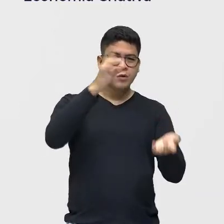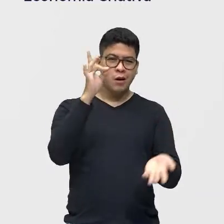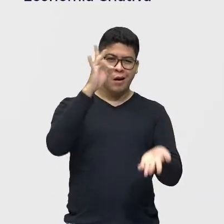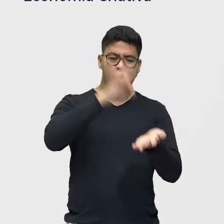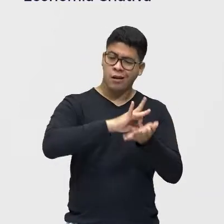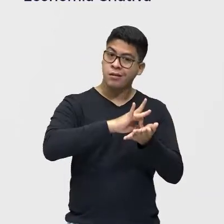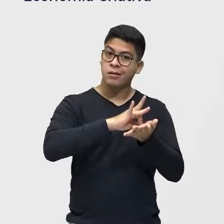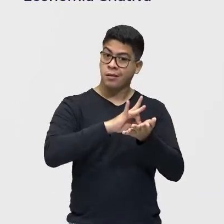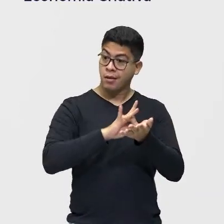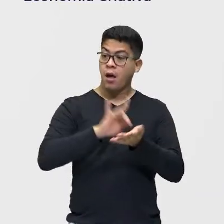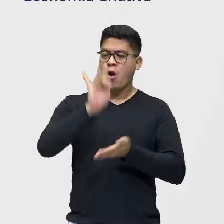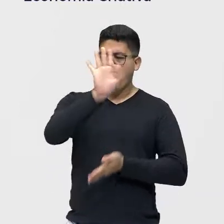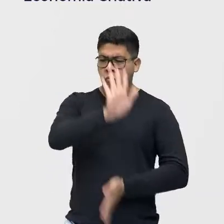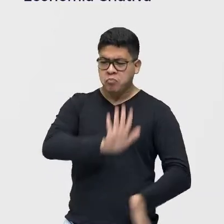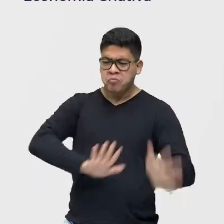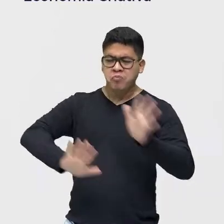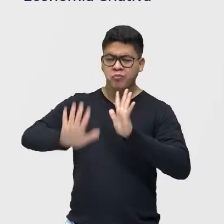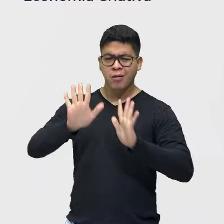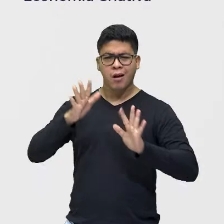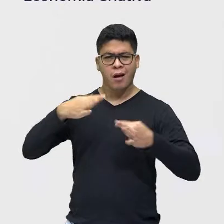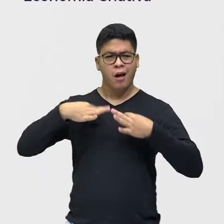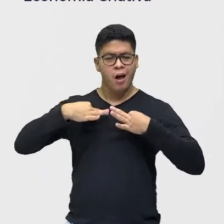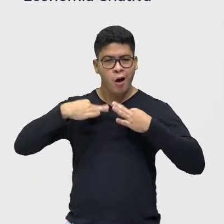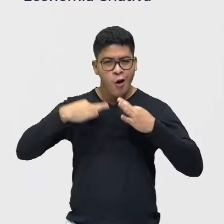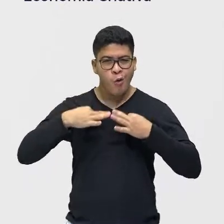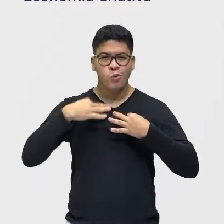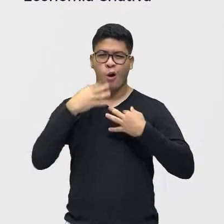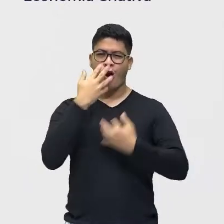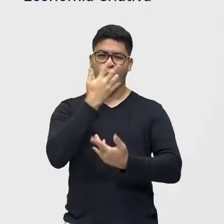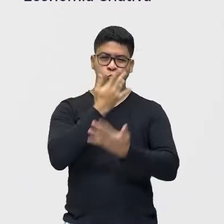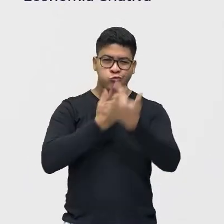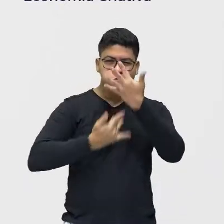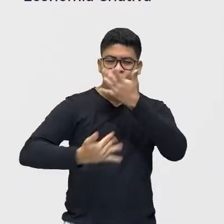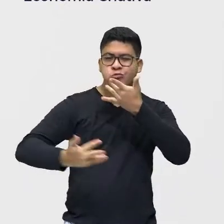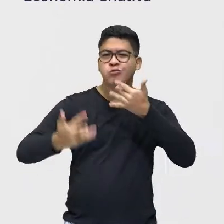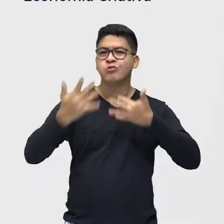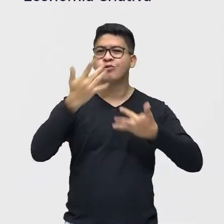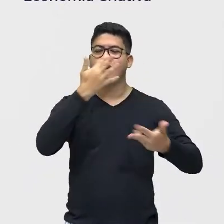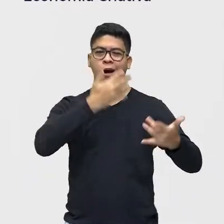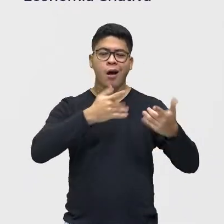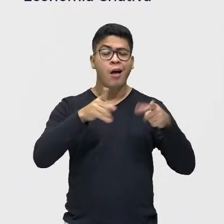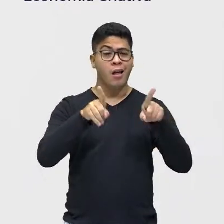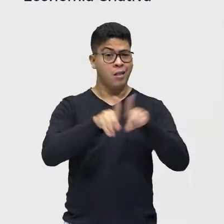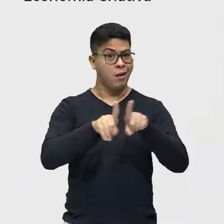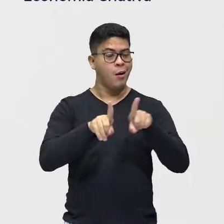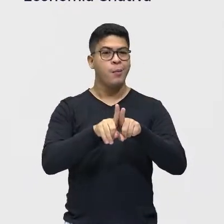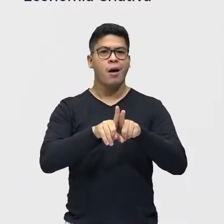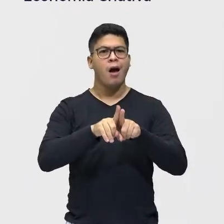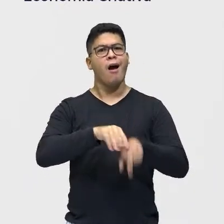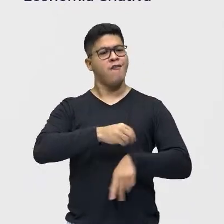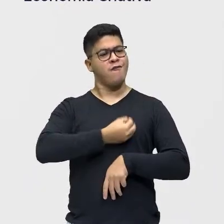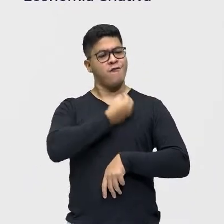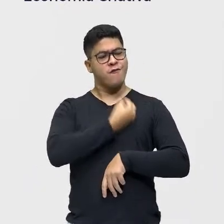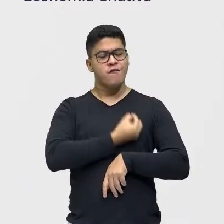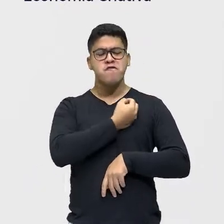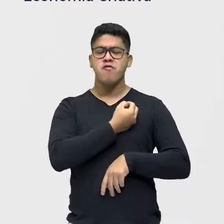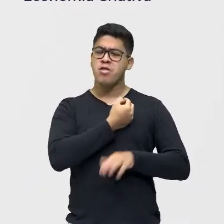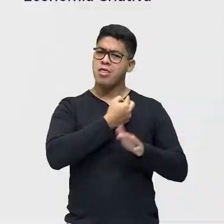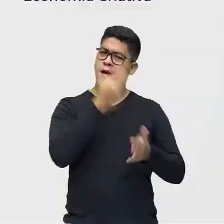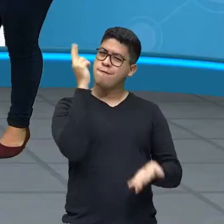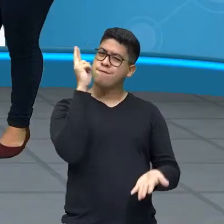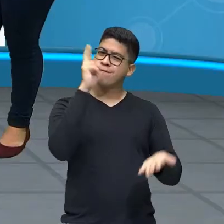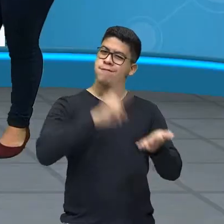cenários representativos, coloridos, que mostram vida. E eu já vou chamando vocês aqui